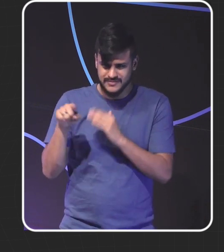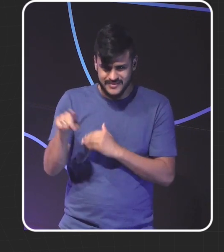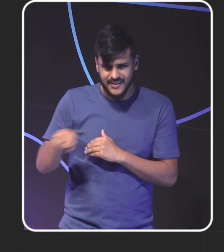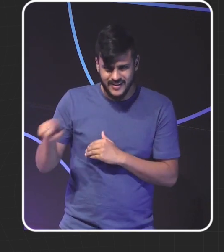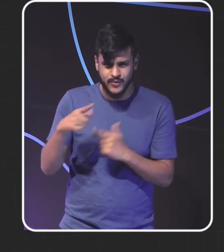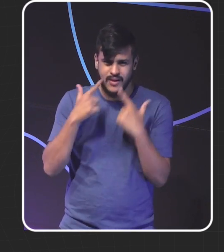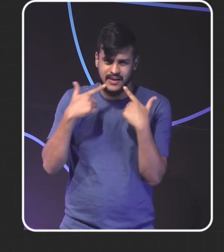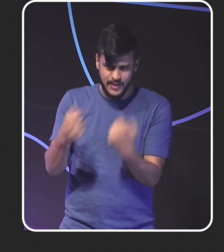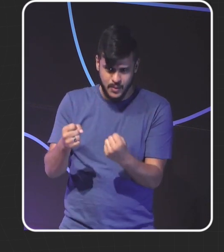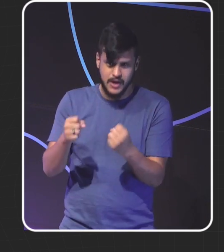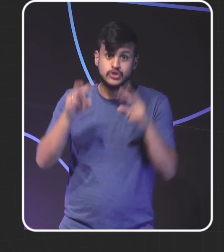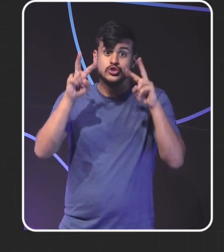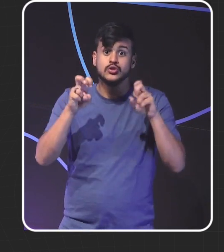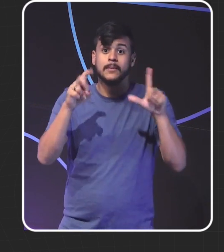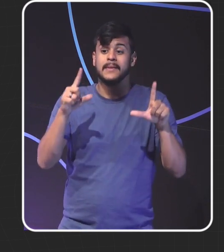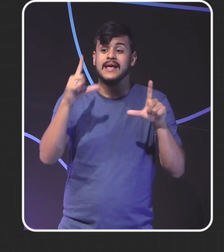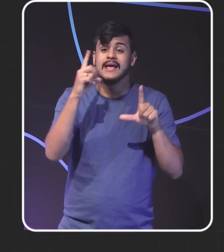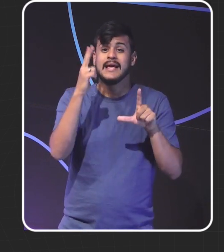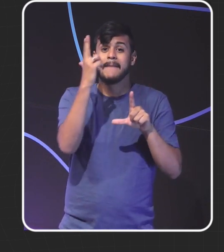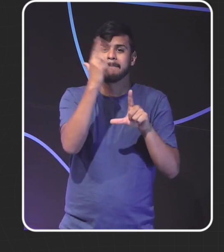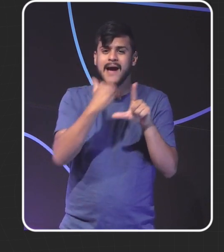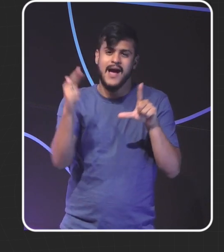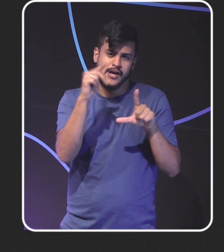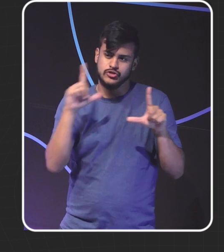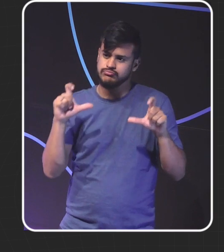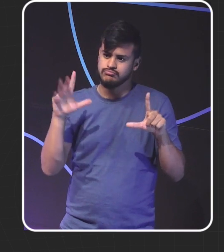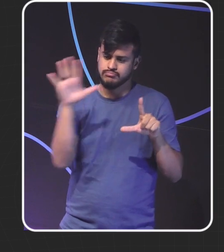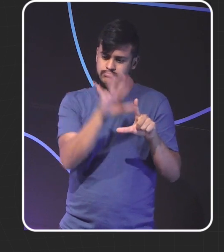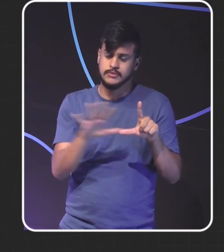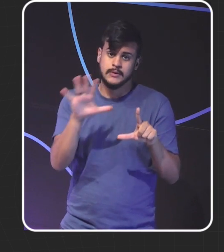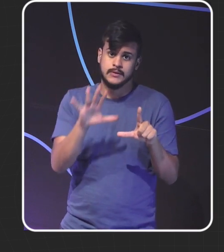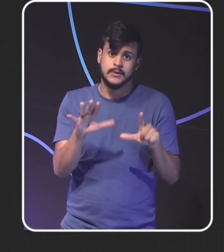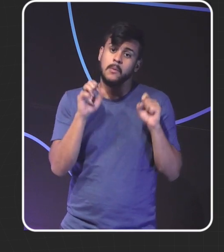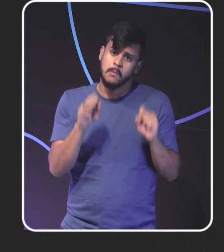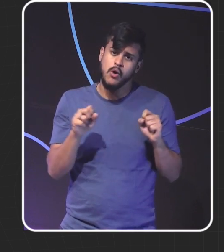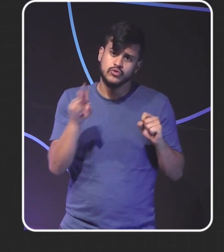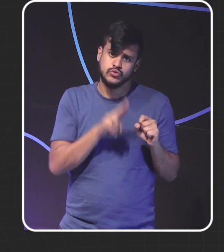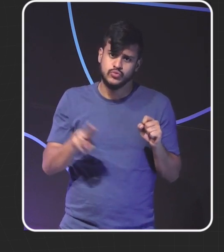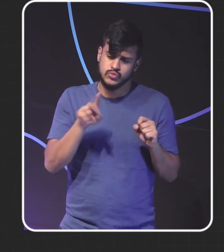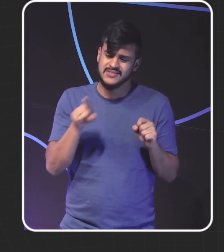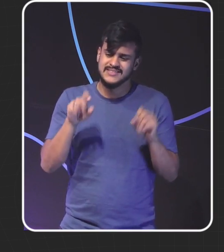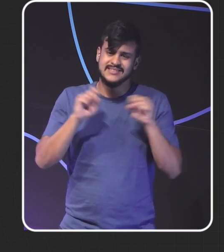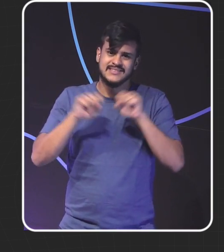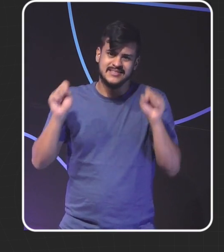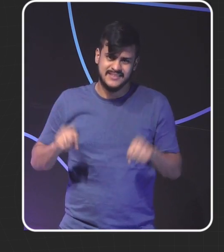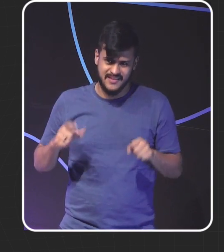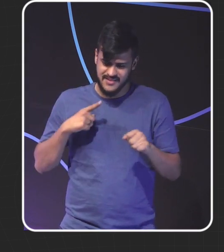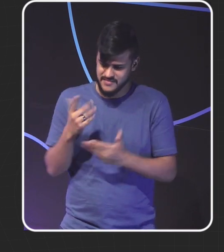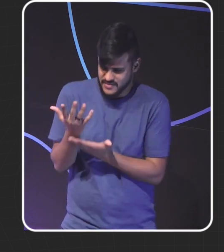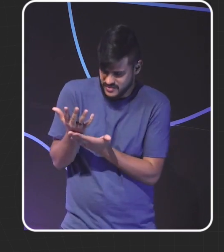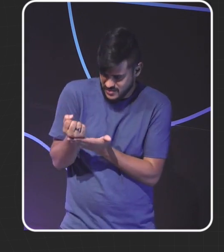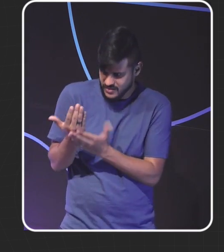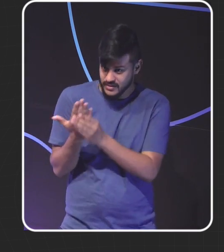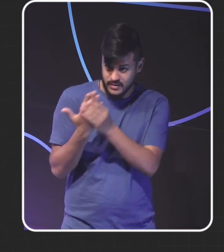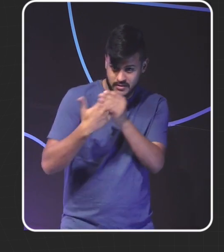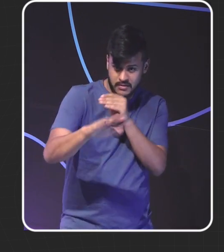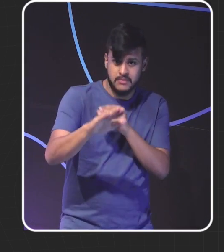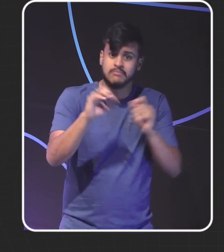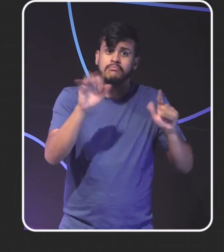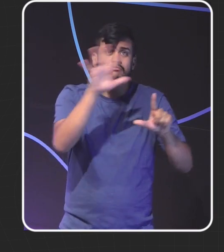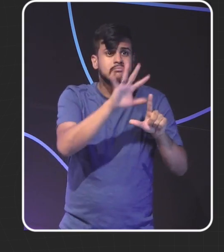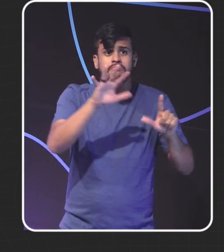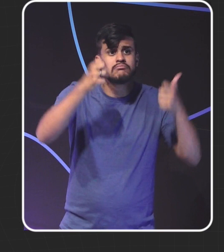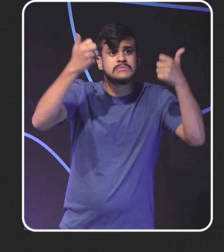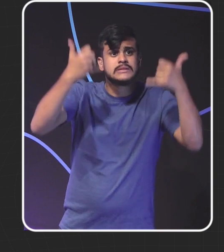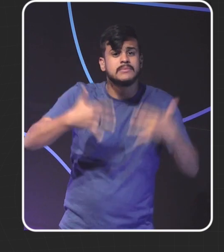utilizados na imagem, né, então eu posso, por exemplo, usar esses sistemas que capturam imagem para descrever uma